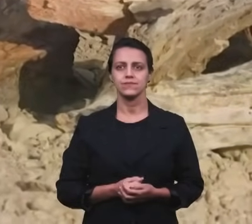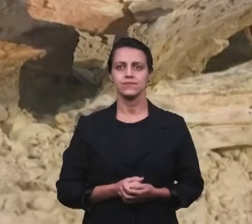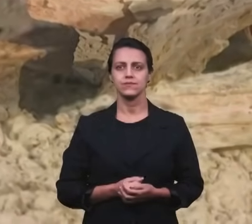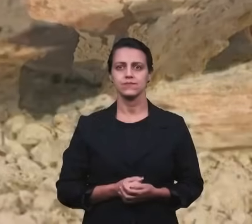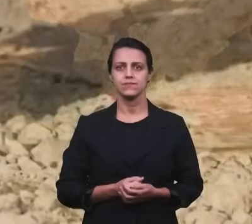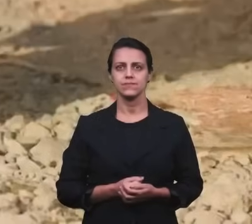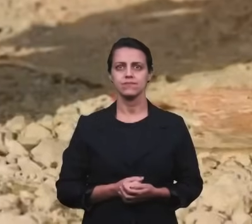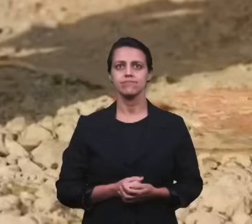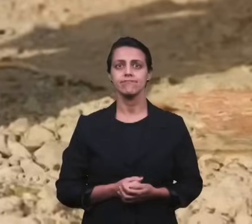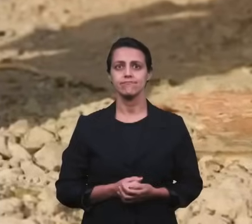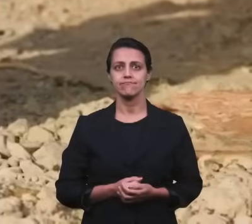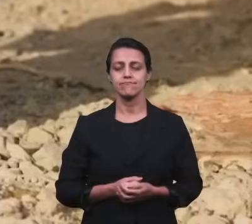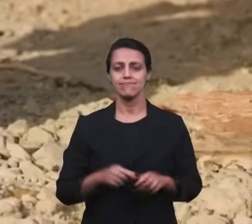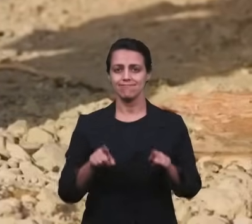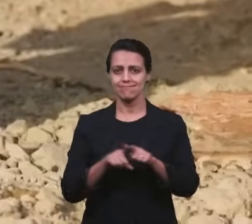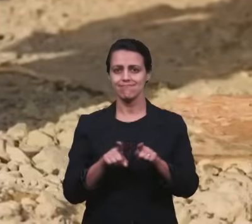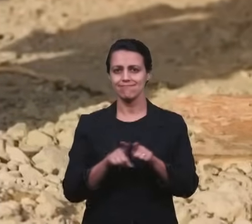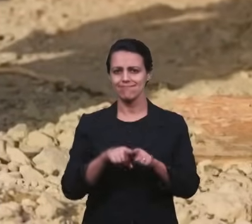Foi